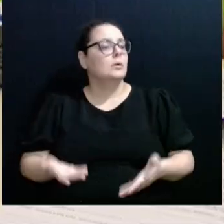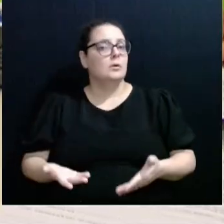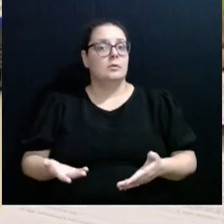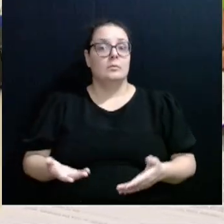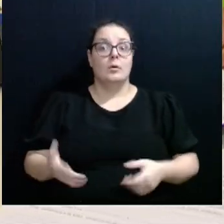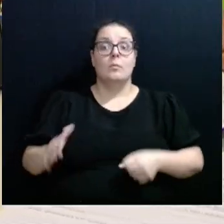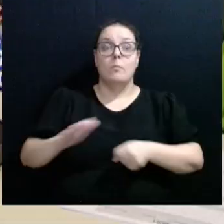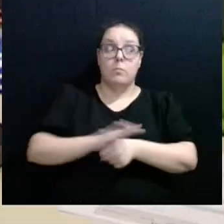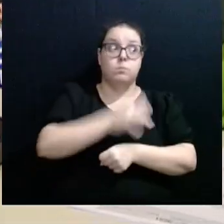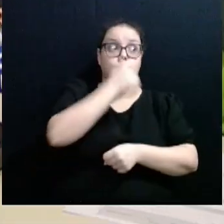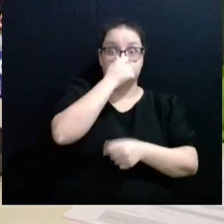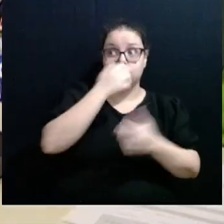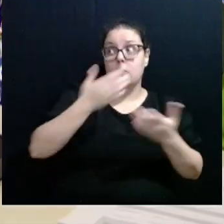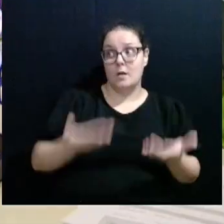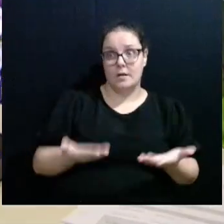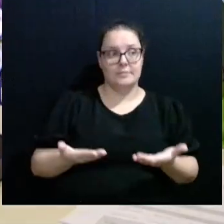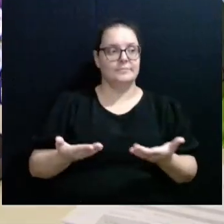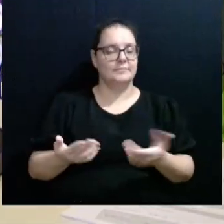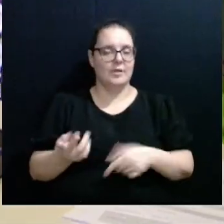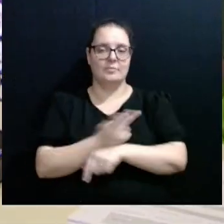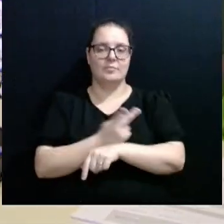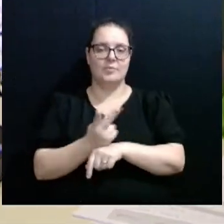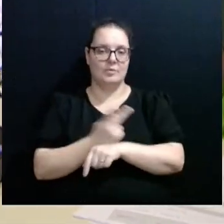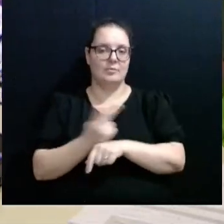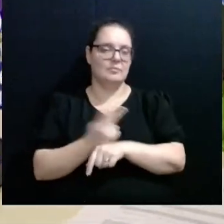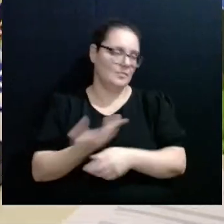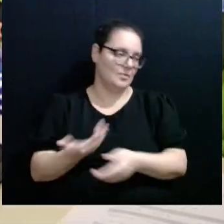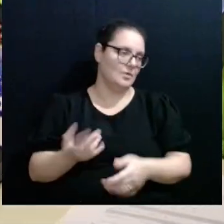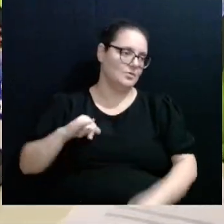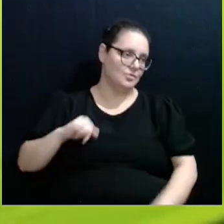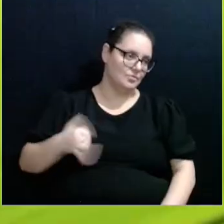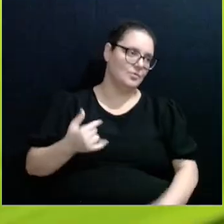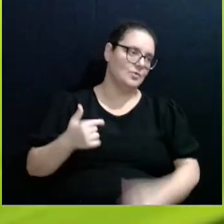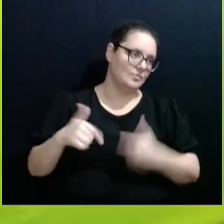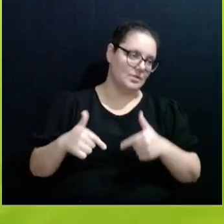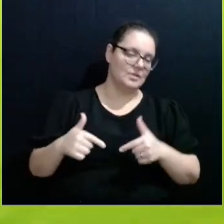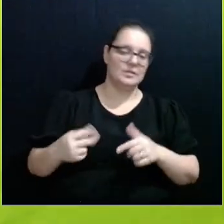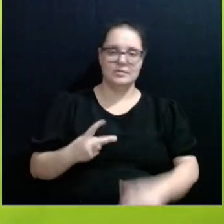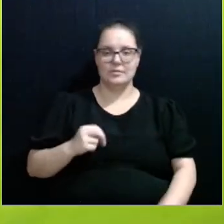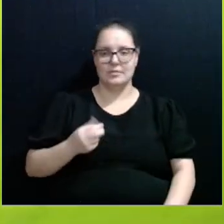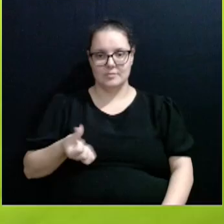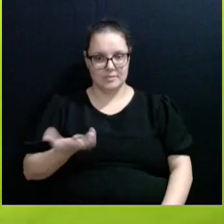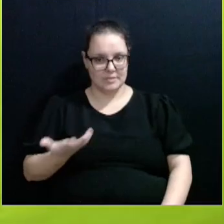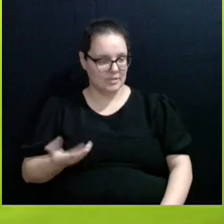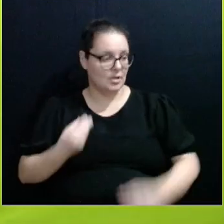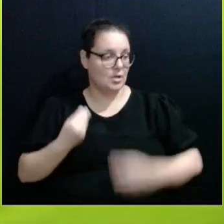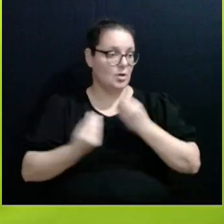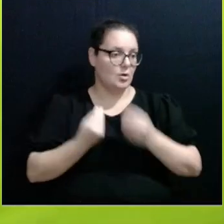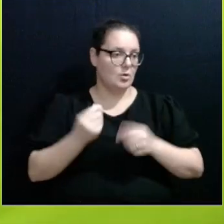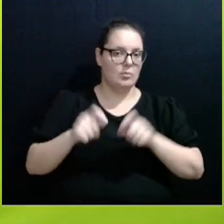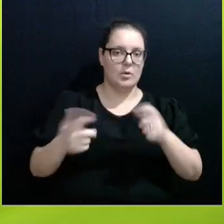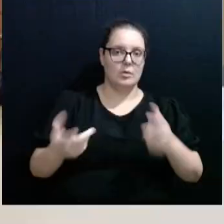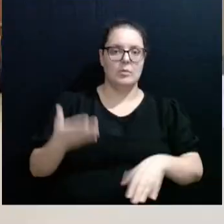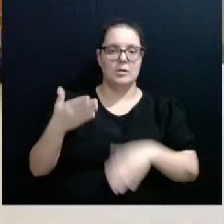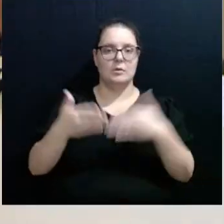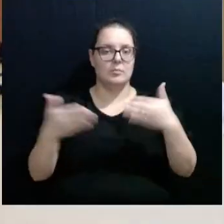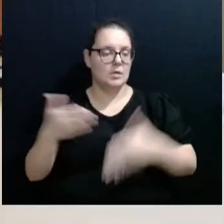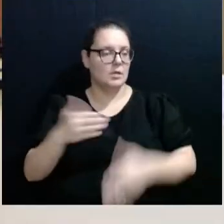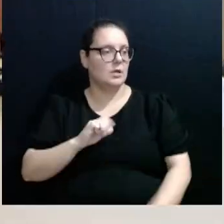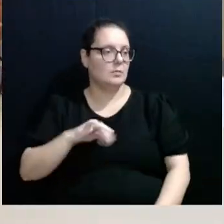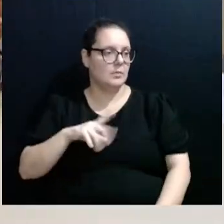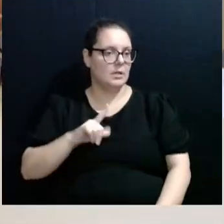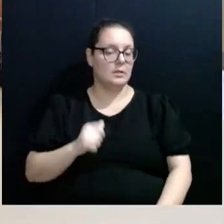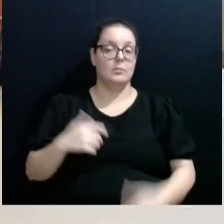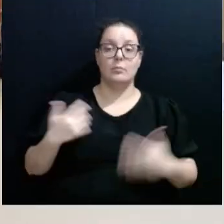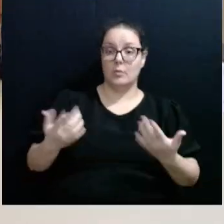né? O pessoal está em busca, né, de uma oportunidade nesse ano de 2026. Como que o pessoal faz para participar, Camila? Bom,